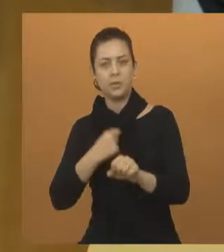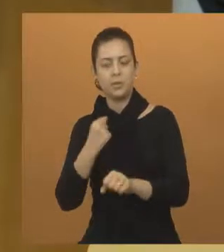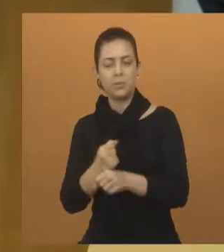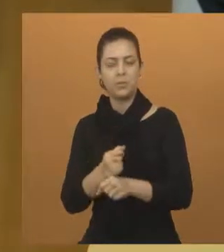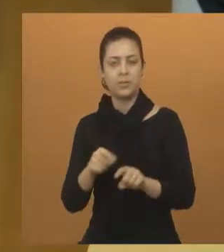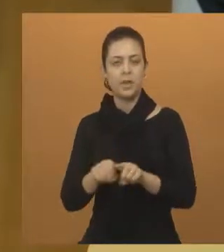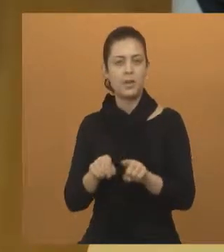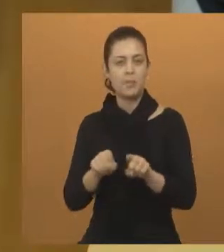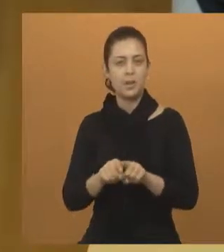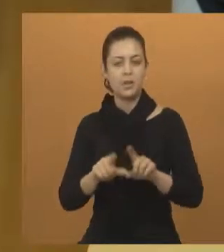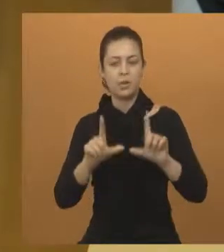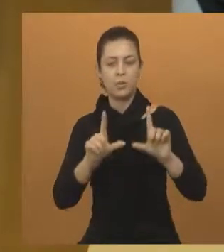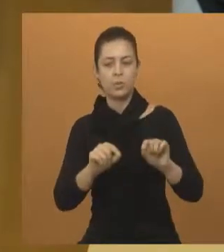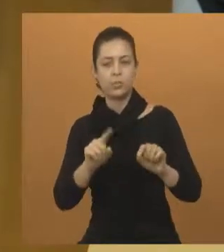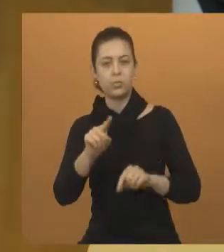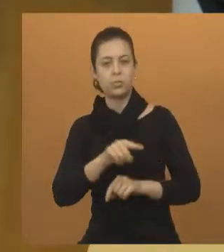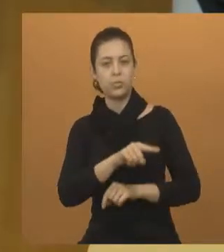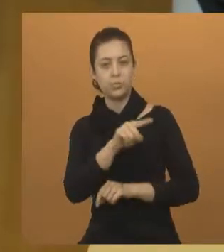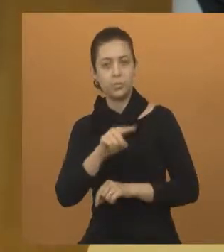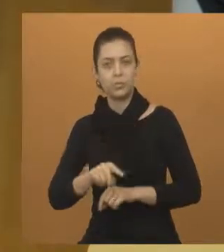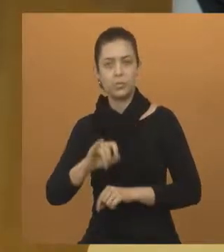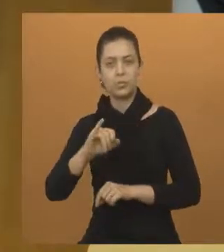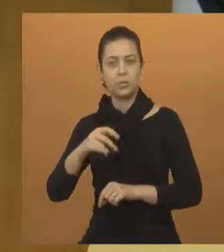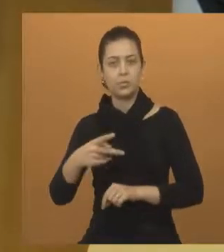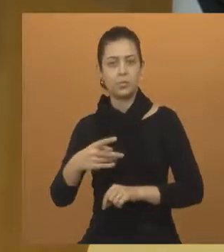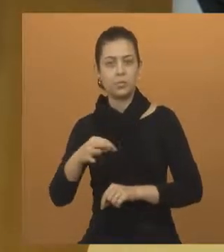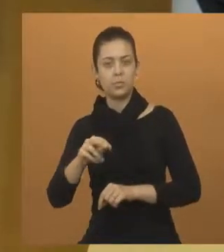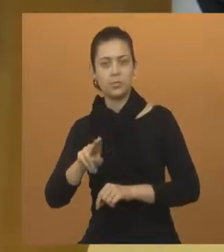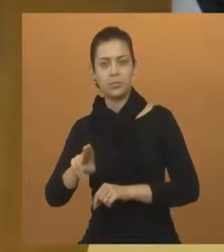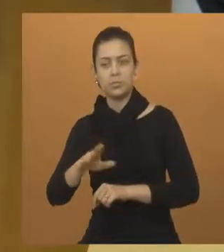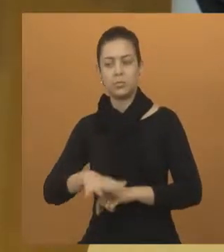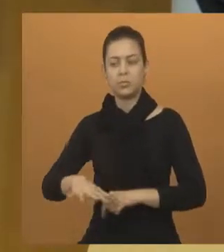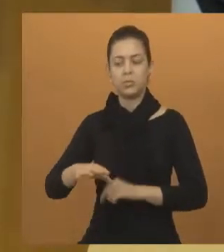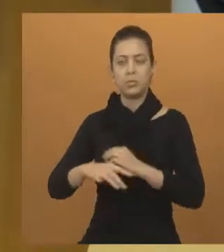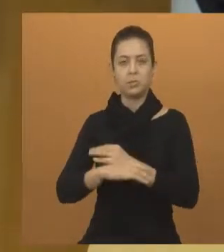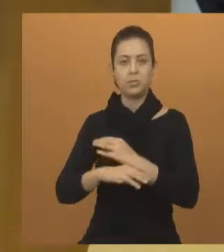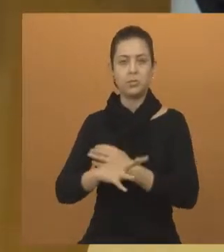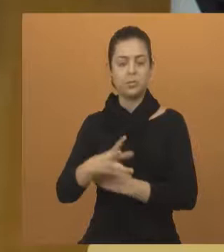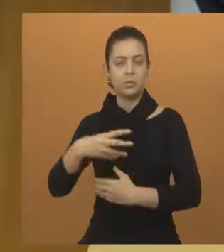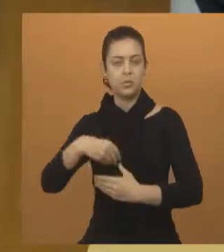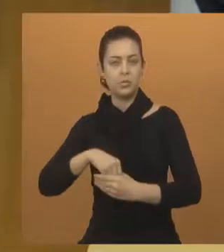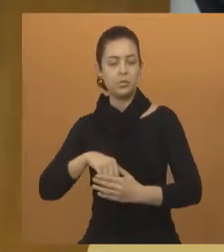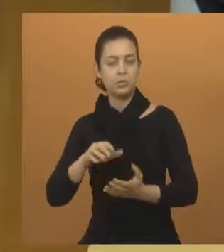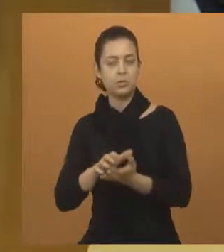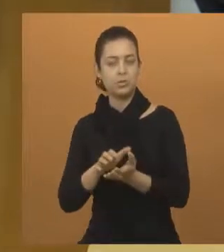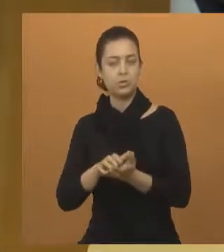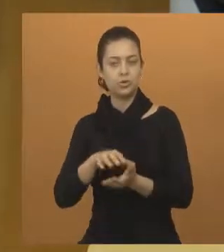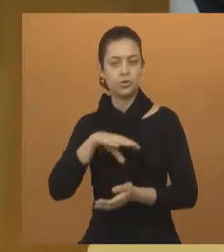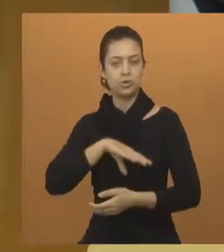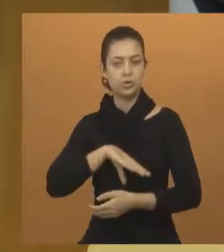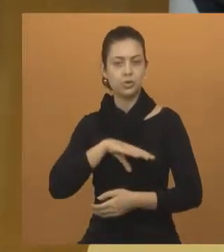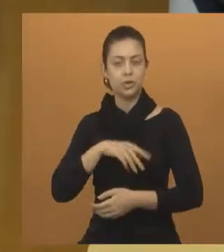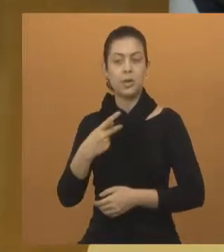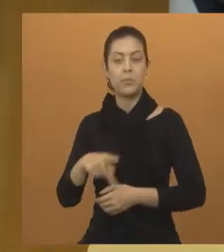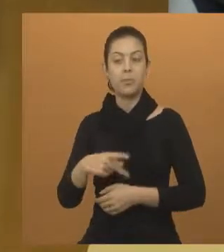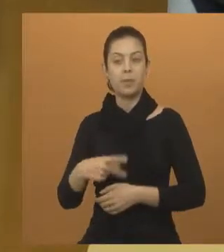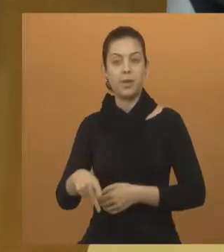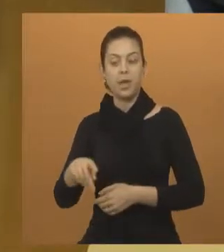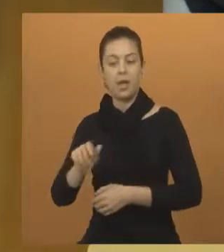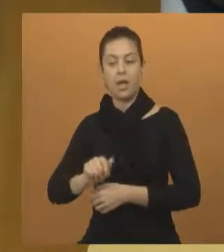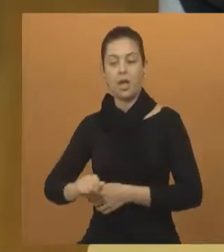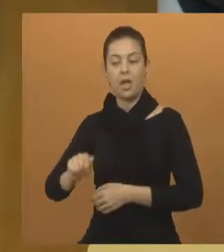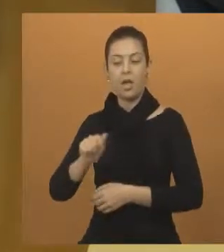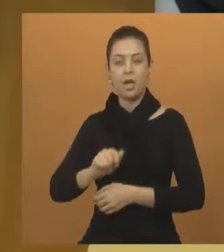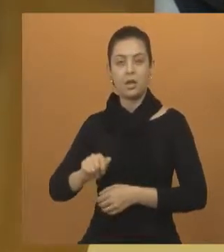e isenção relativas ao Imposto Predial e Territorial Urbano, IPTU, para entidades e